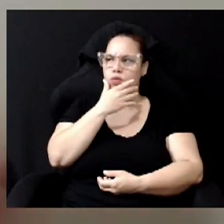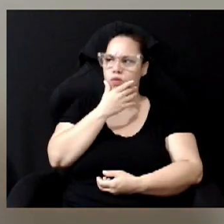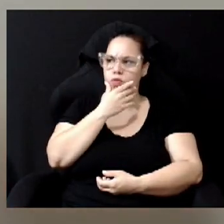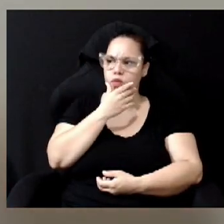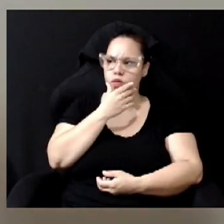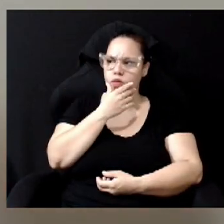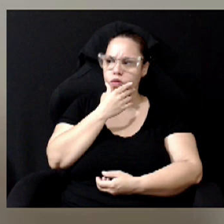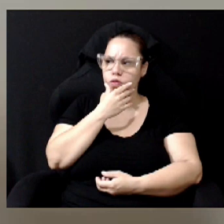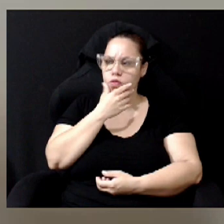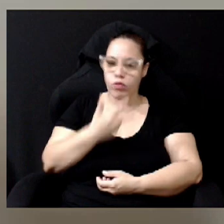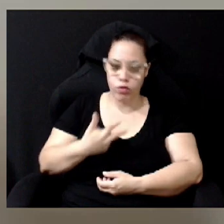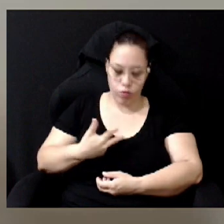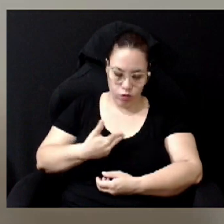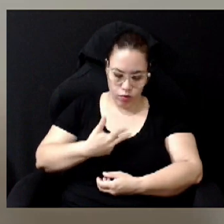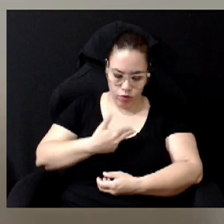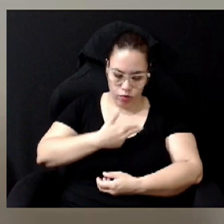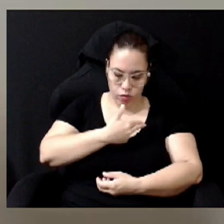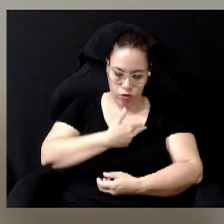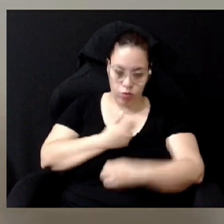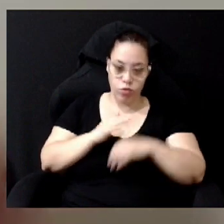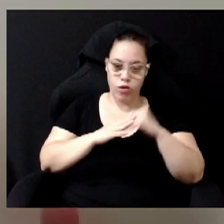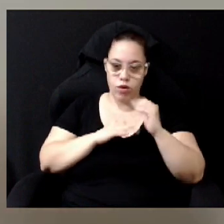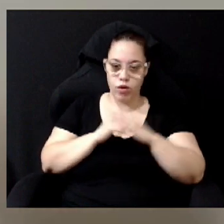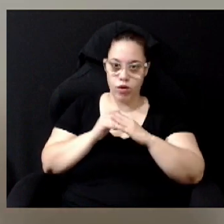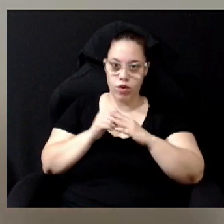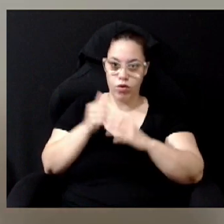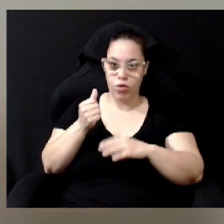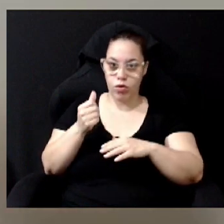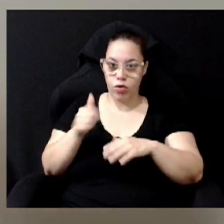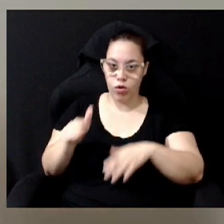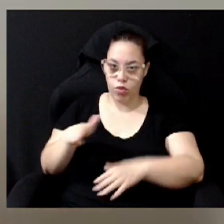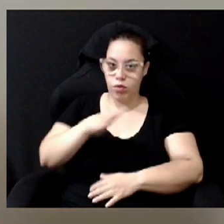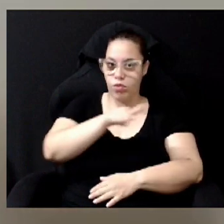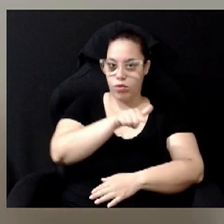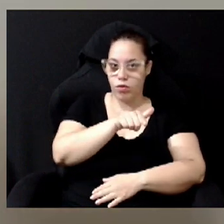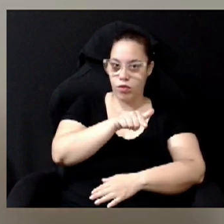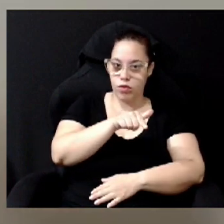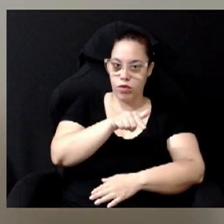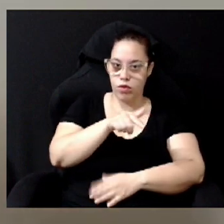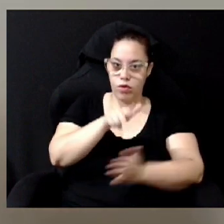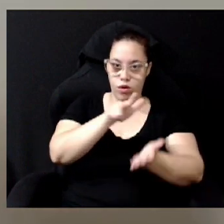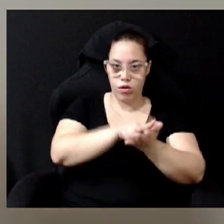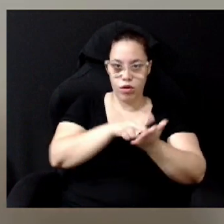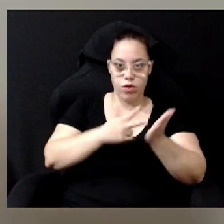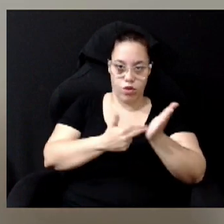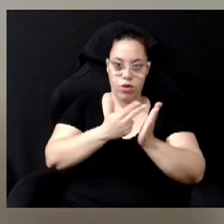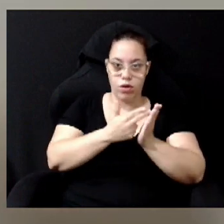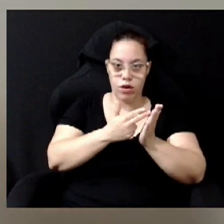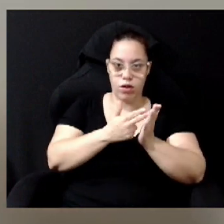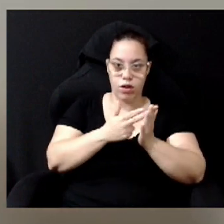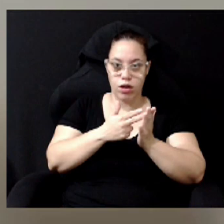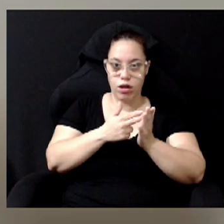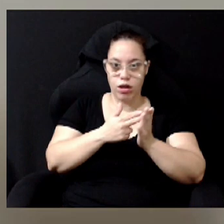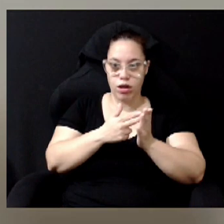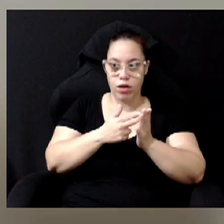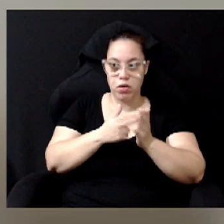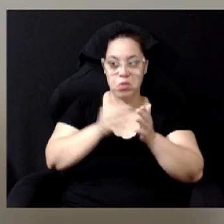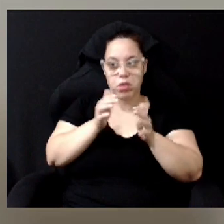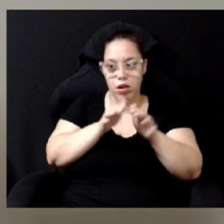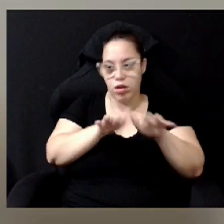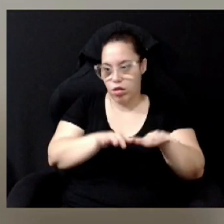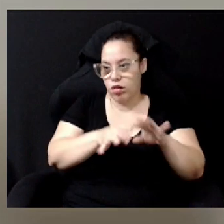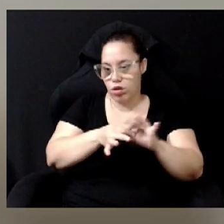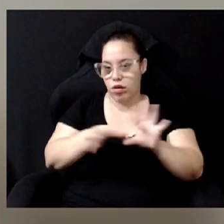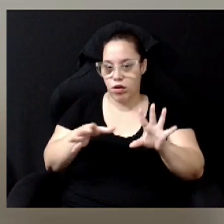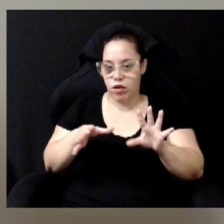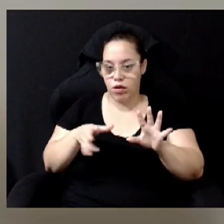cirurgia cardíaca tradicional que levaria 1 semana entre internar, operar e poder ter alta, com a